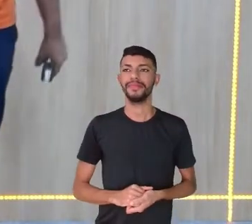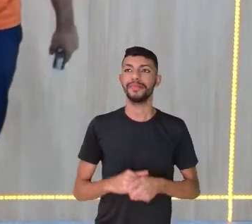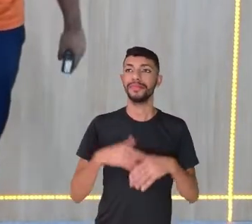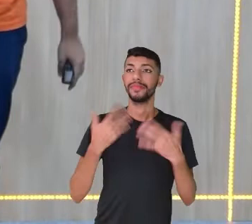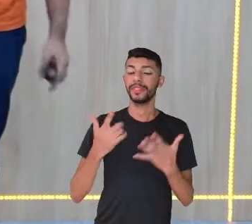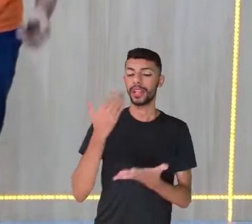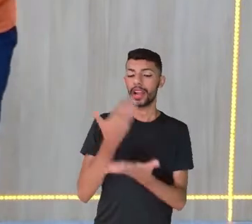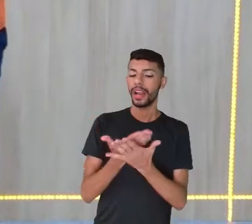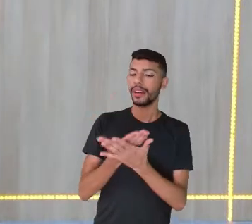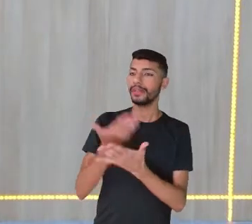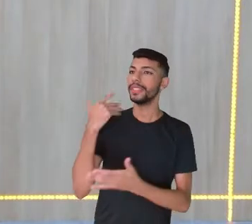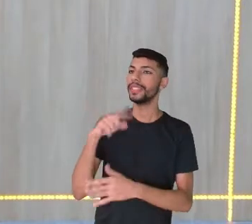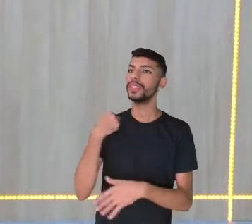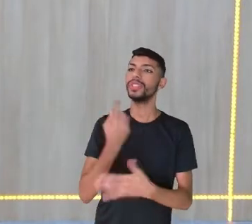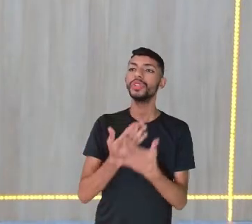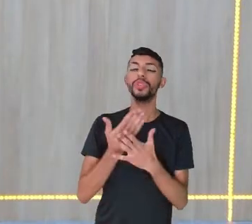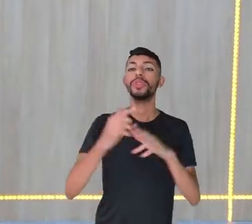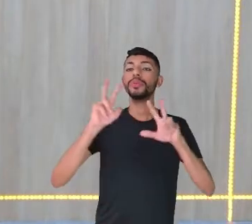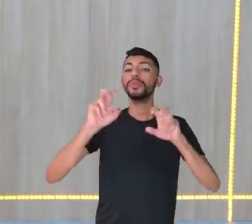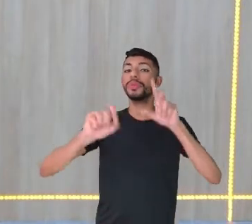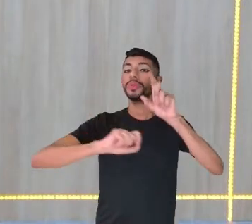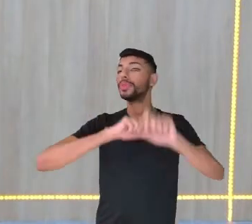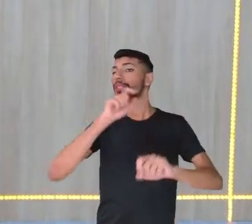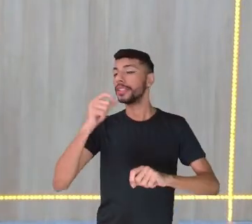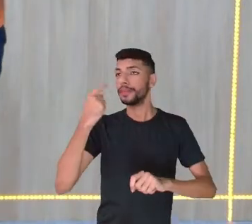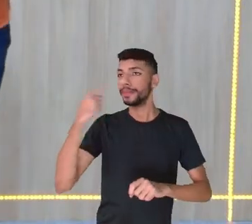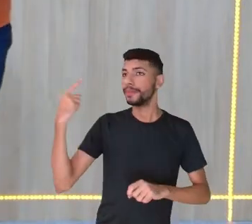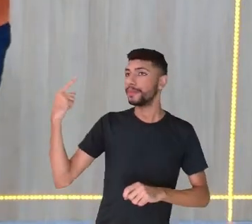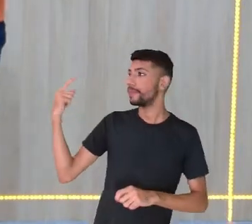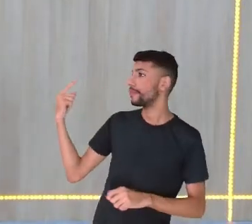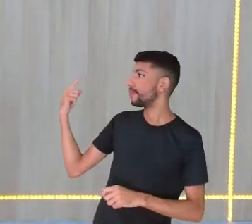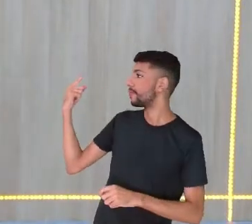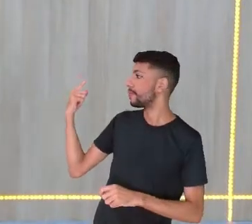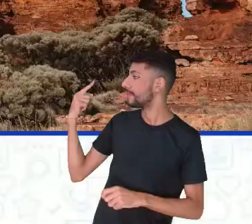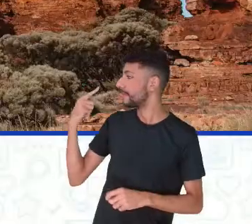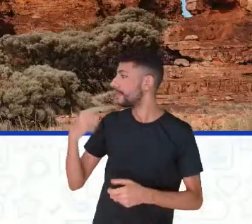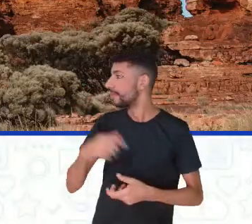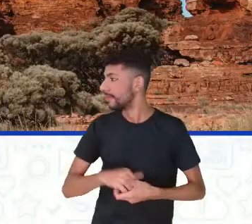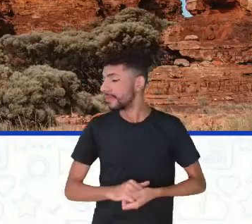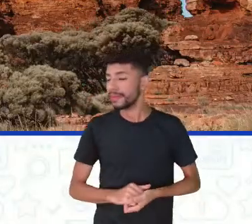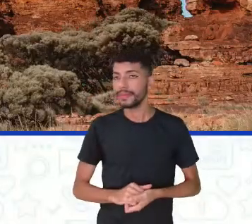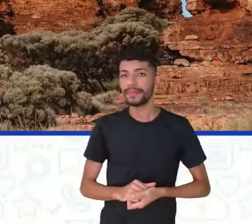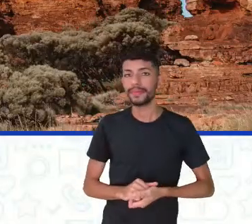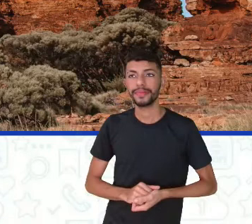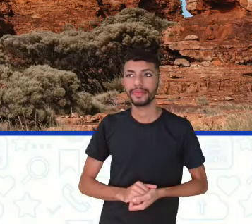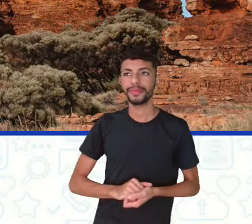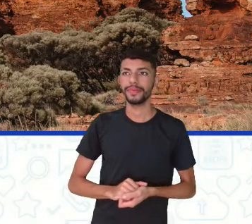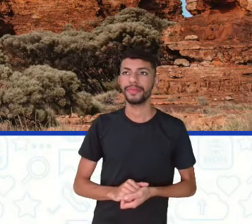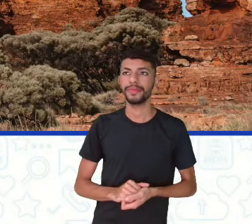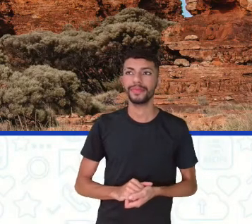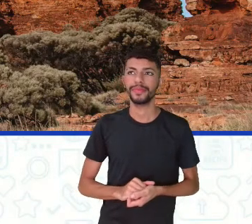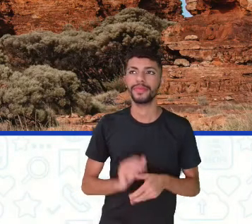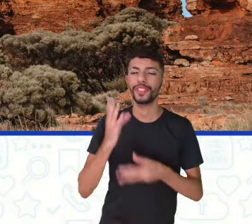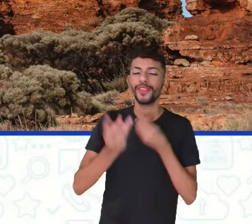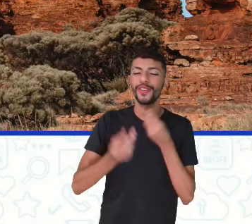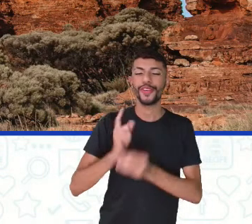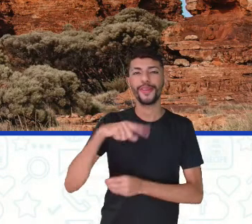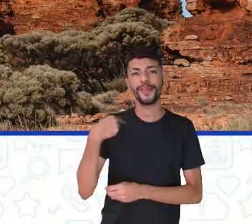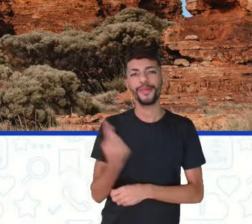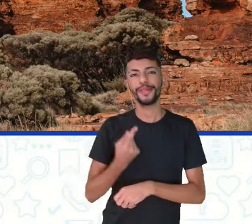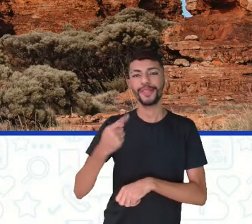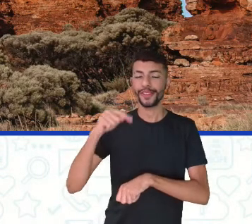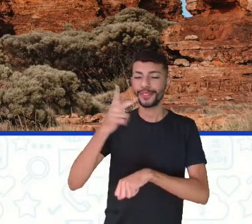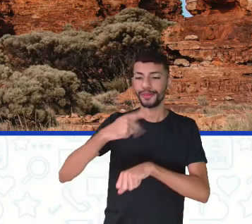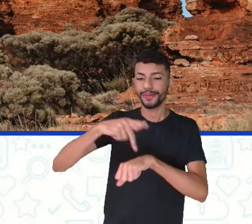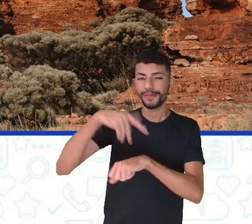aula anterior, né? Falamos um pouco aí da questão, olha aí, Billy Paul, jogando na tela, como o nosso território